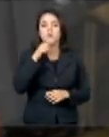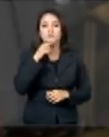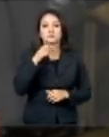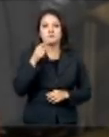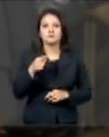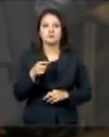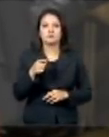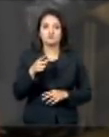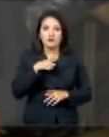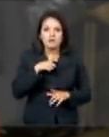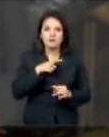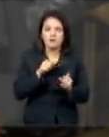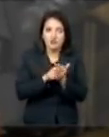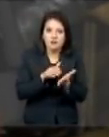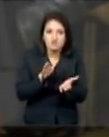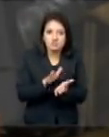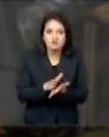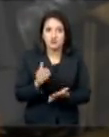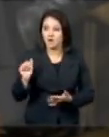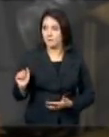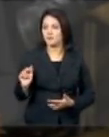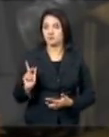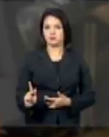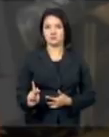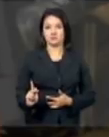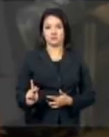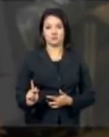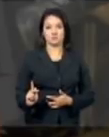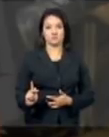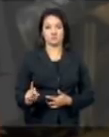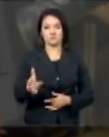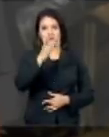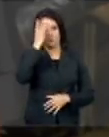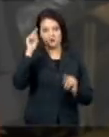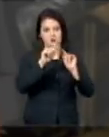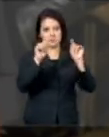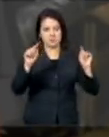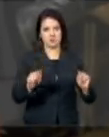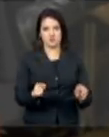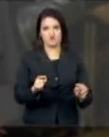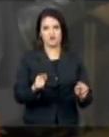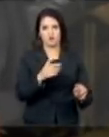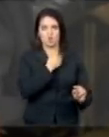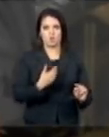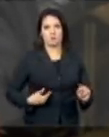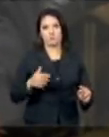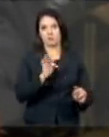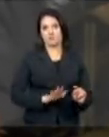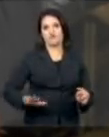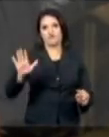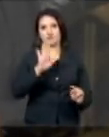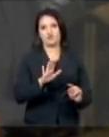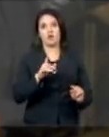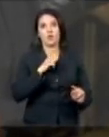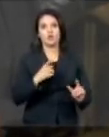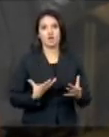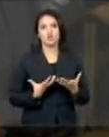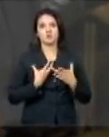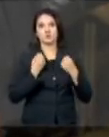registrar a aposentadoria em servidores públicos federais e venha a surpreender